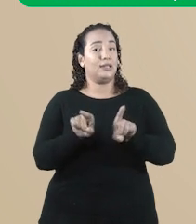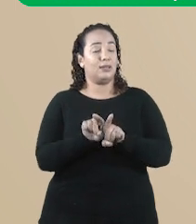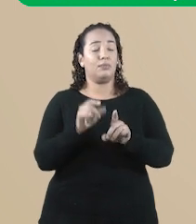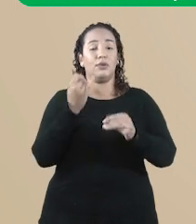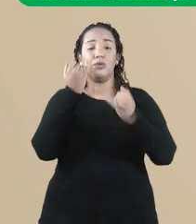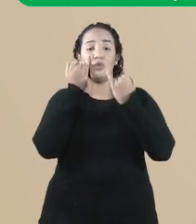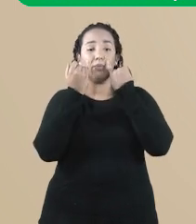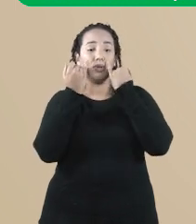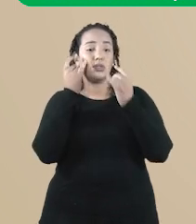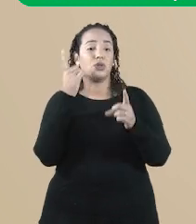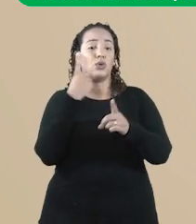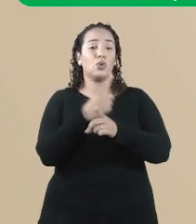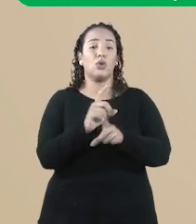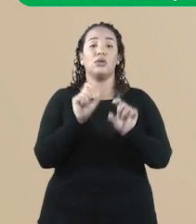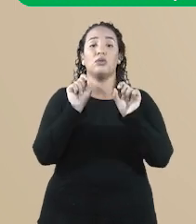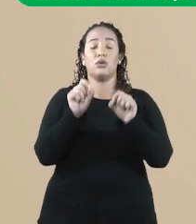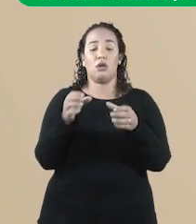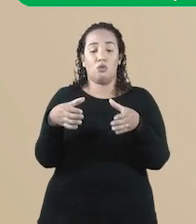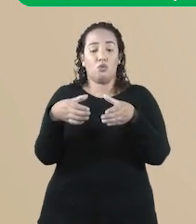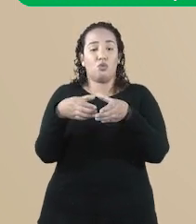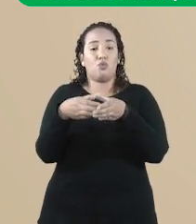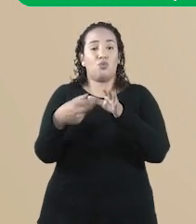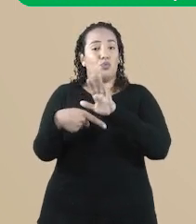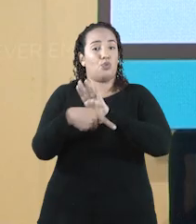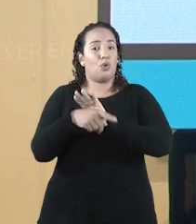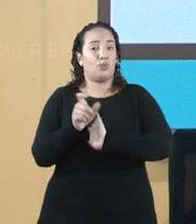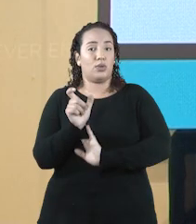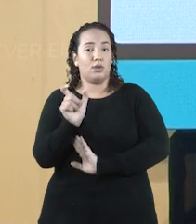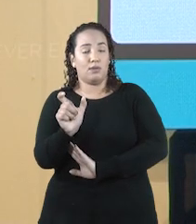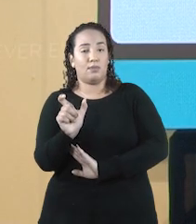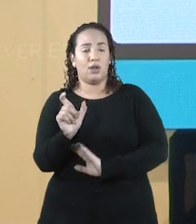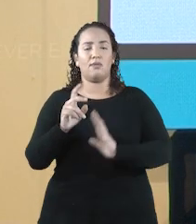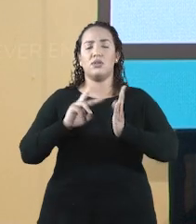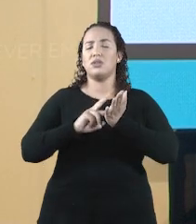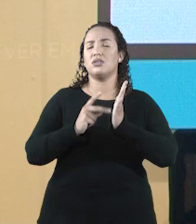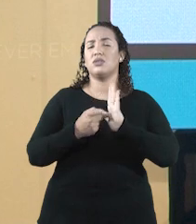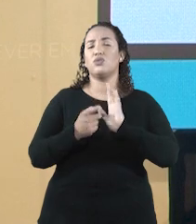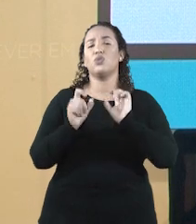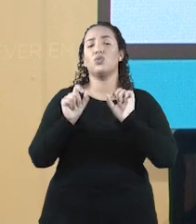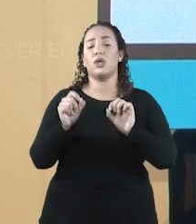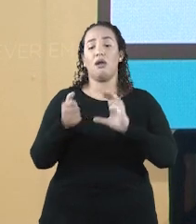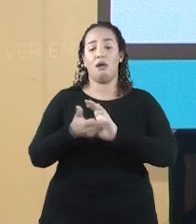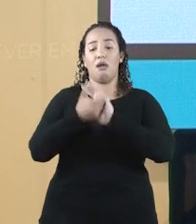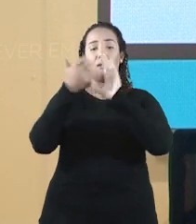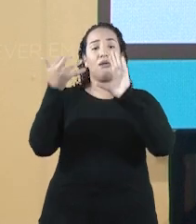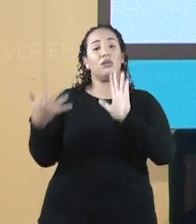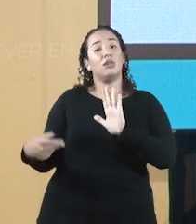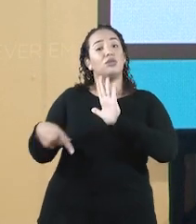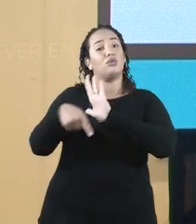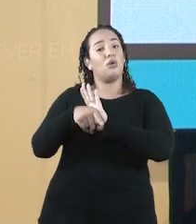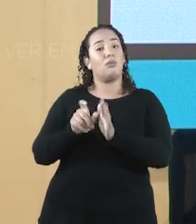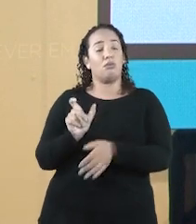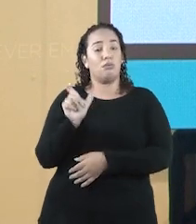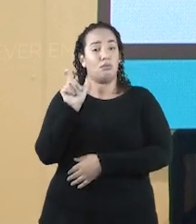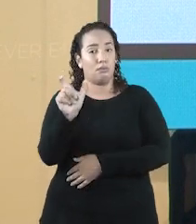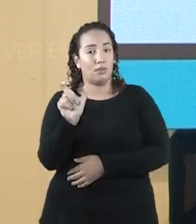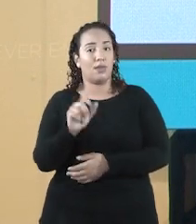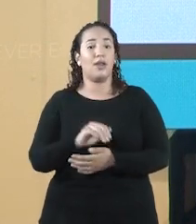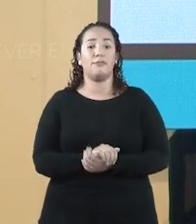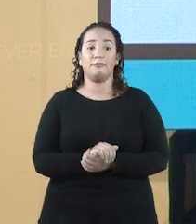nos verbetes é a classe da palavra, ou seja, qual é a sua função e característica